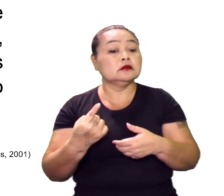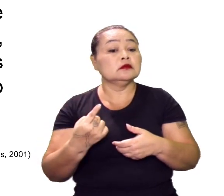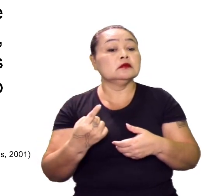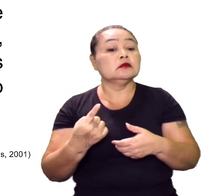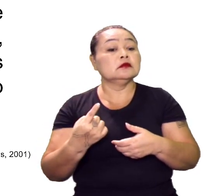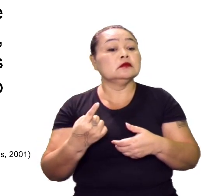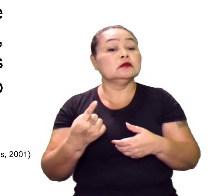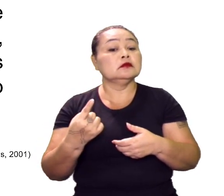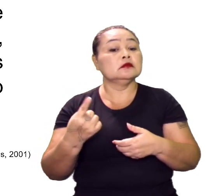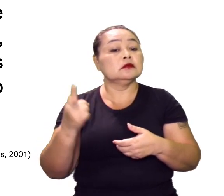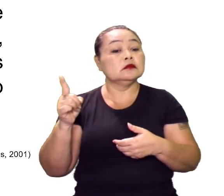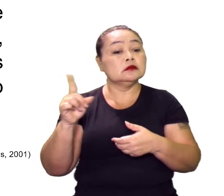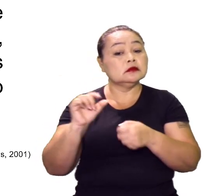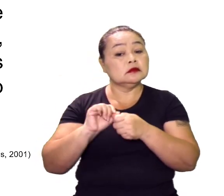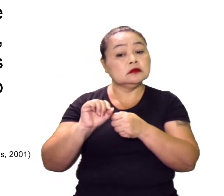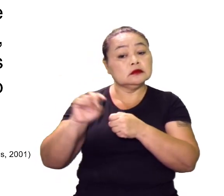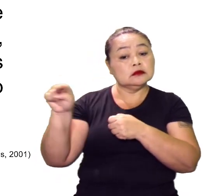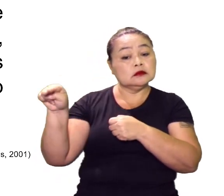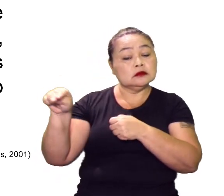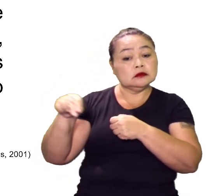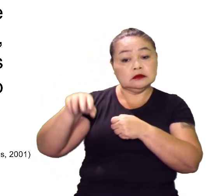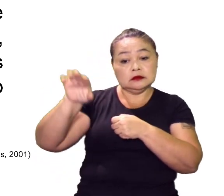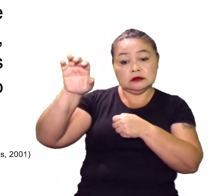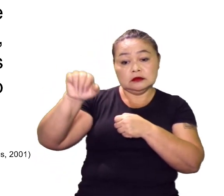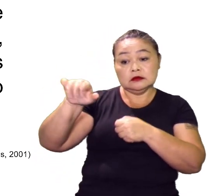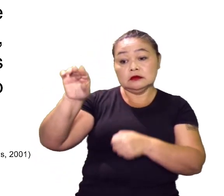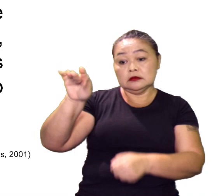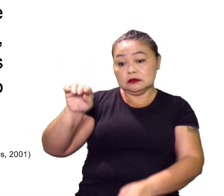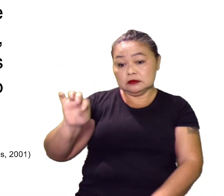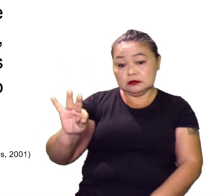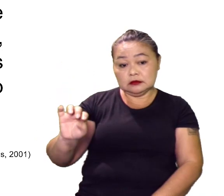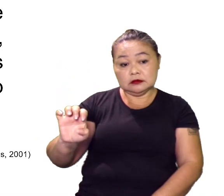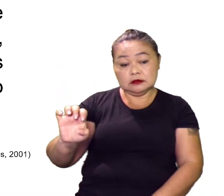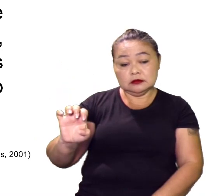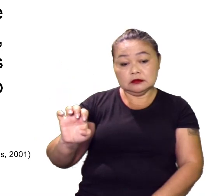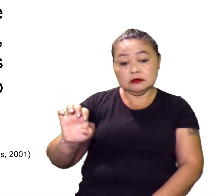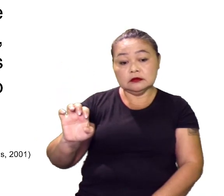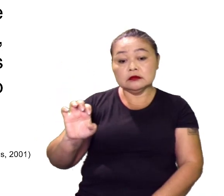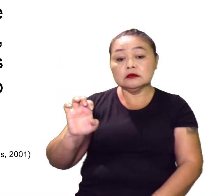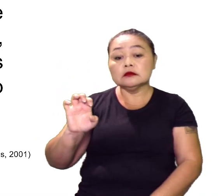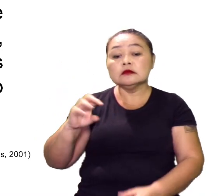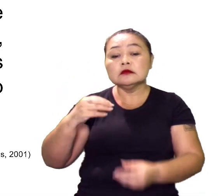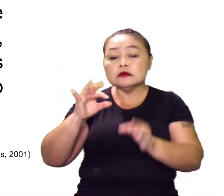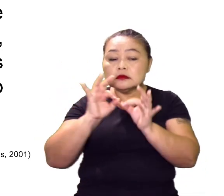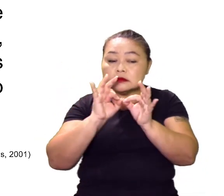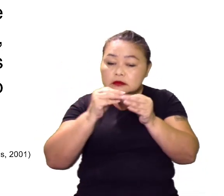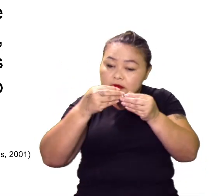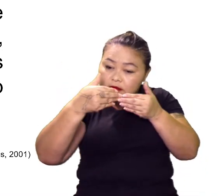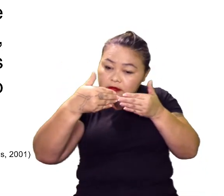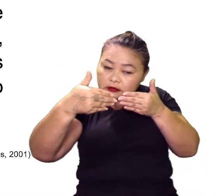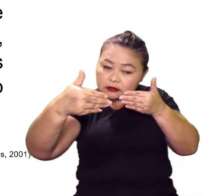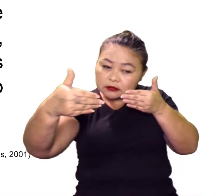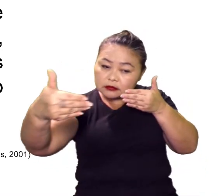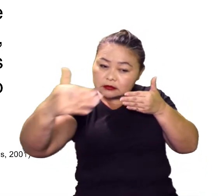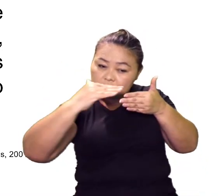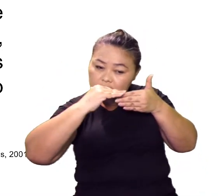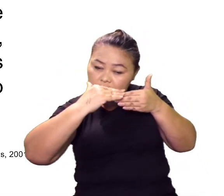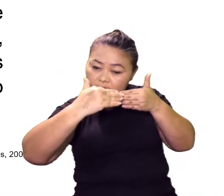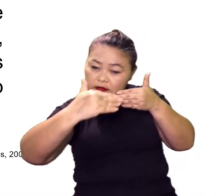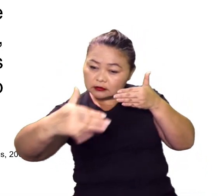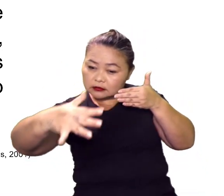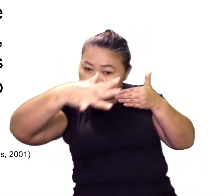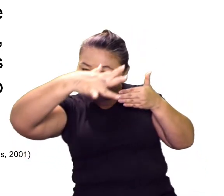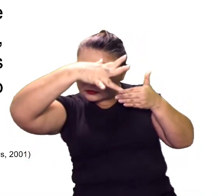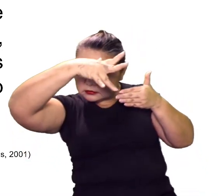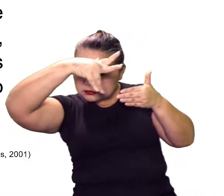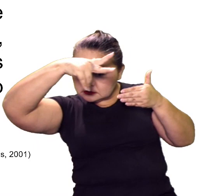desenvolve no sentido sudeste e nordeste, noroeste, com uma espécie de prolongamento